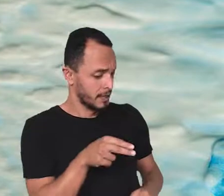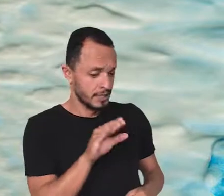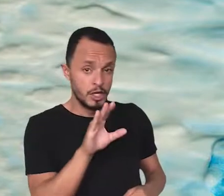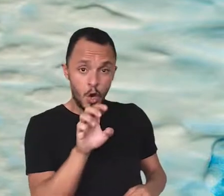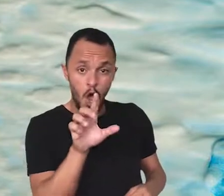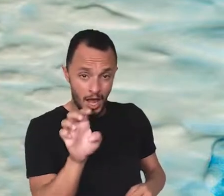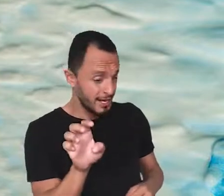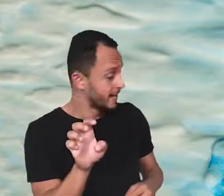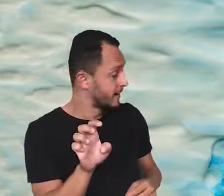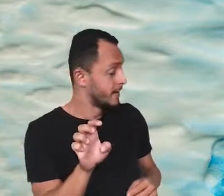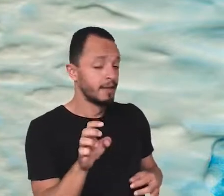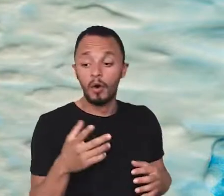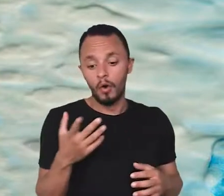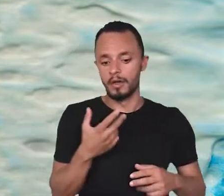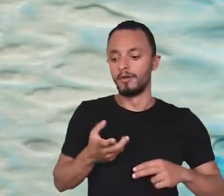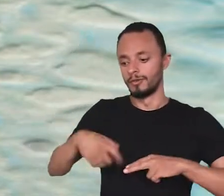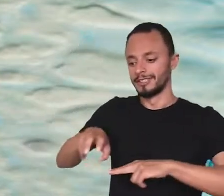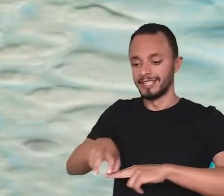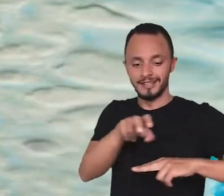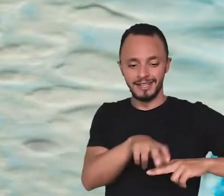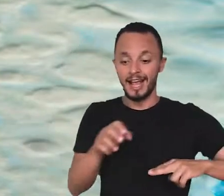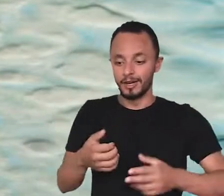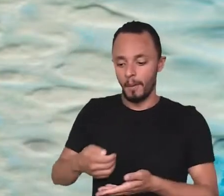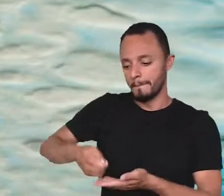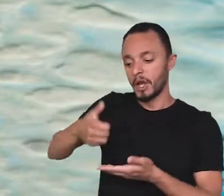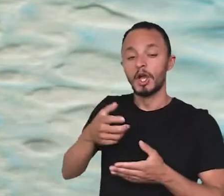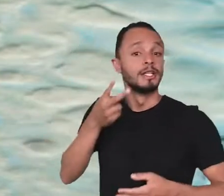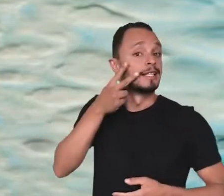você tá bem? Ó, eu vou sentar pra beber uma cerveja com vocês, hein? Oh!